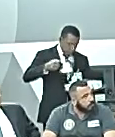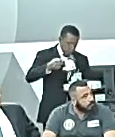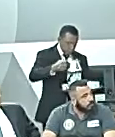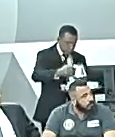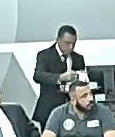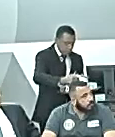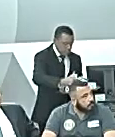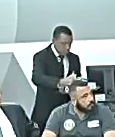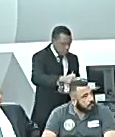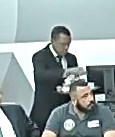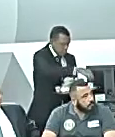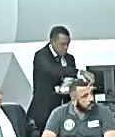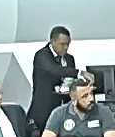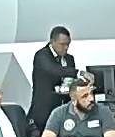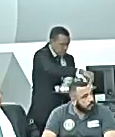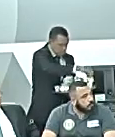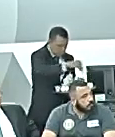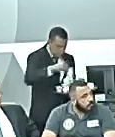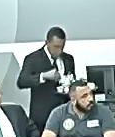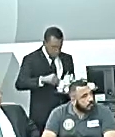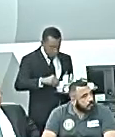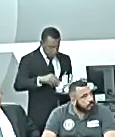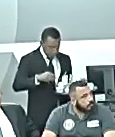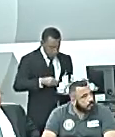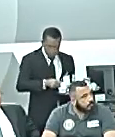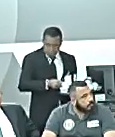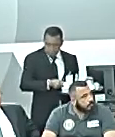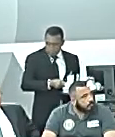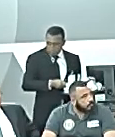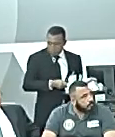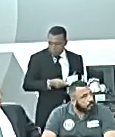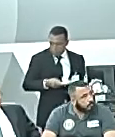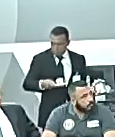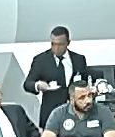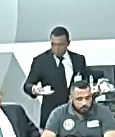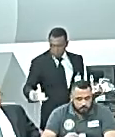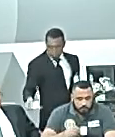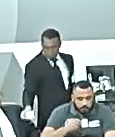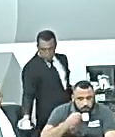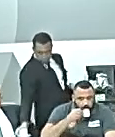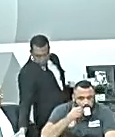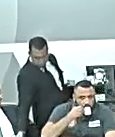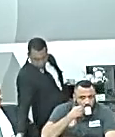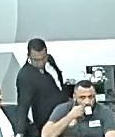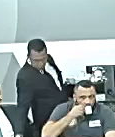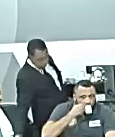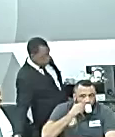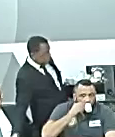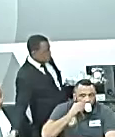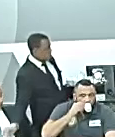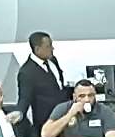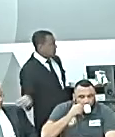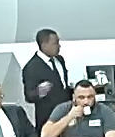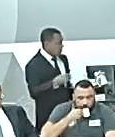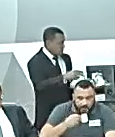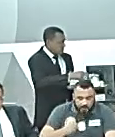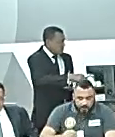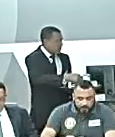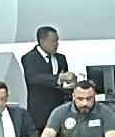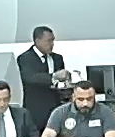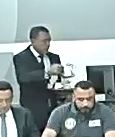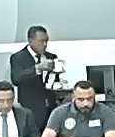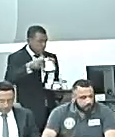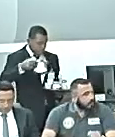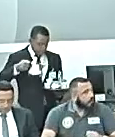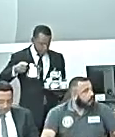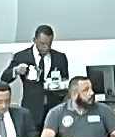importante eu disse para os senhores e senhoras eu sou membro da comissão de licitação pública para já passar por lá por